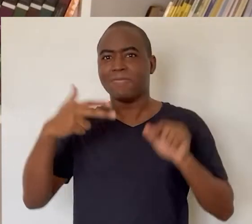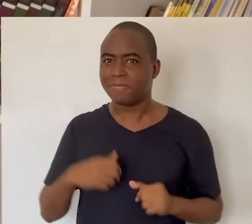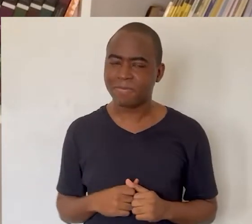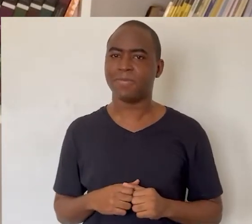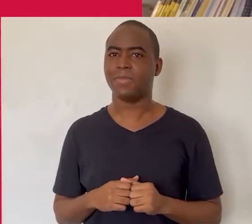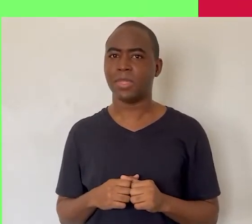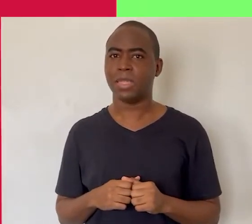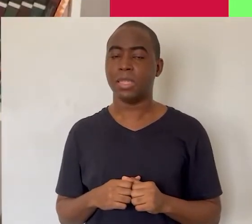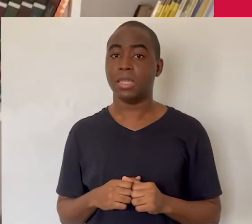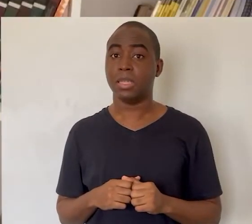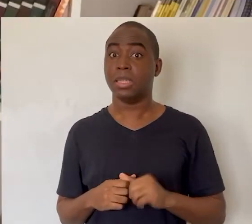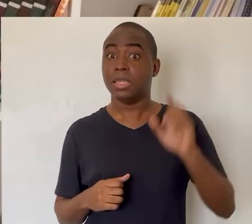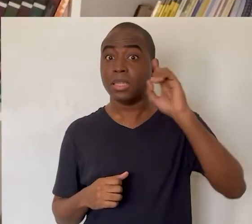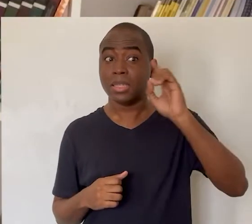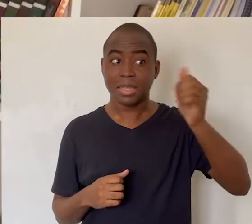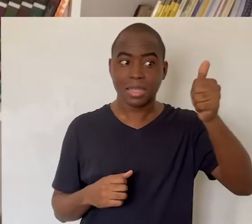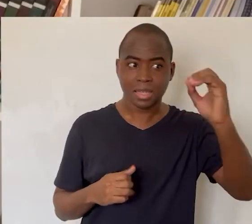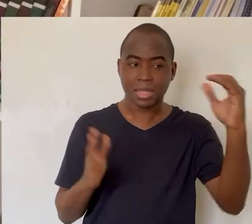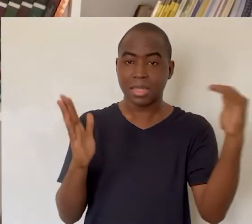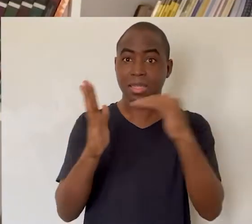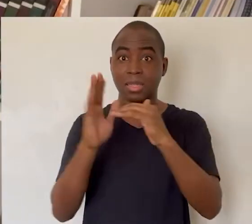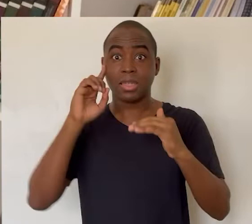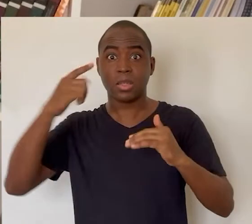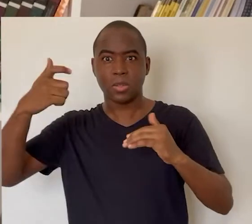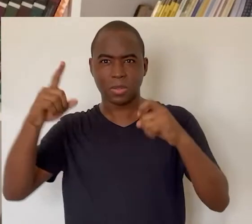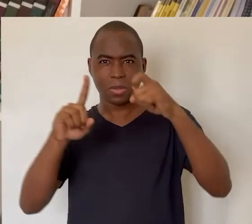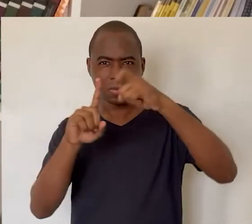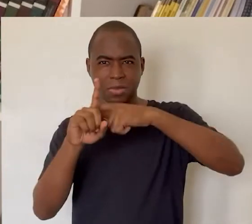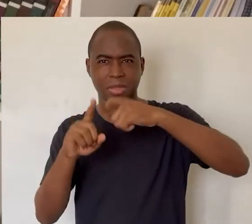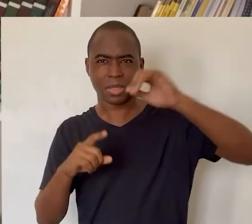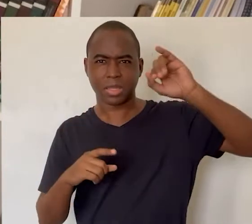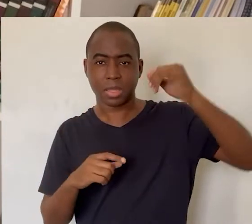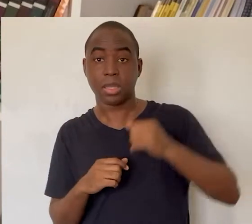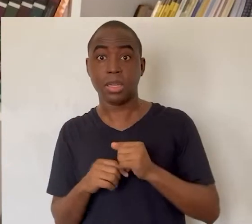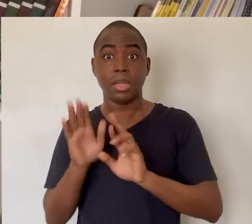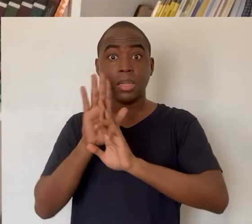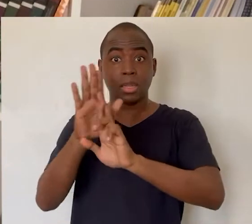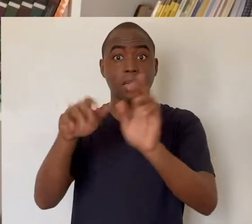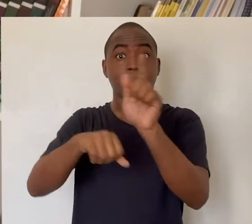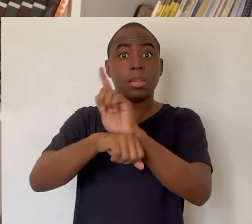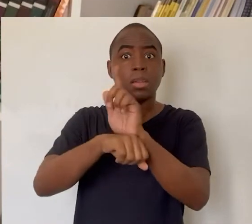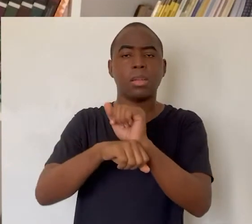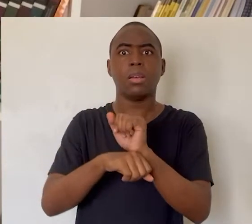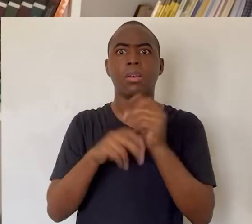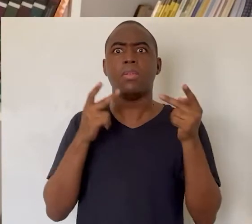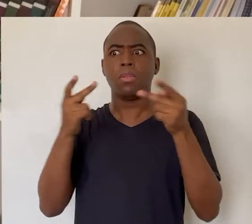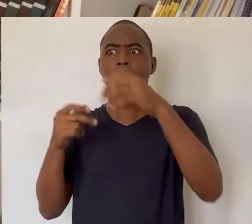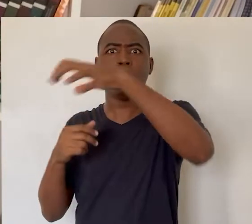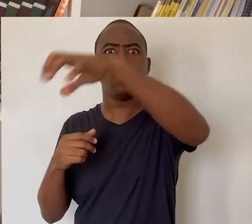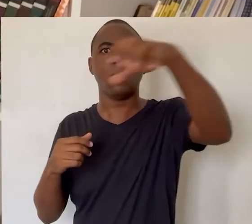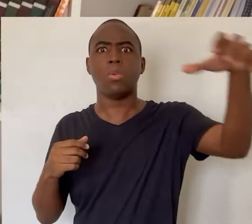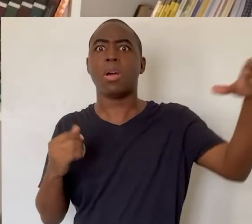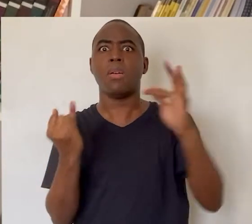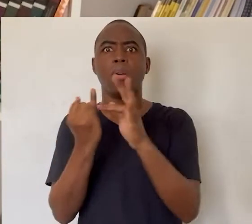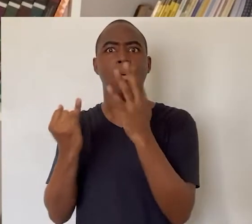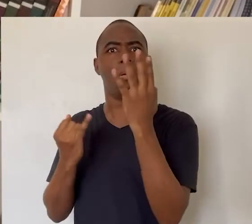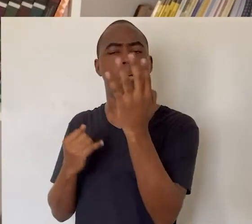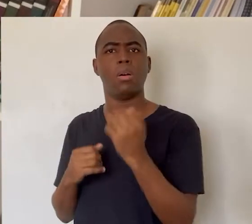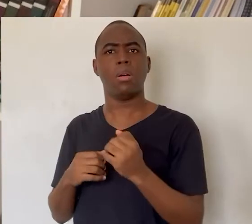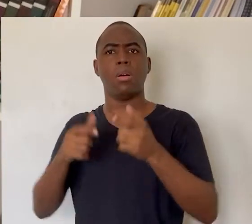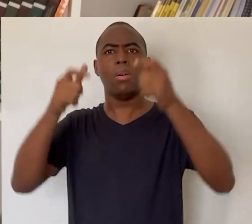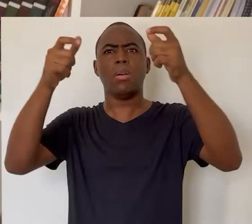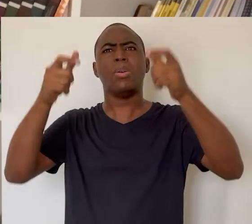MEC. Nos dias 10 a 12 de janeiro, representantes da gestão visitaram 4 unidades do